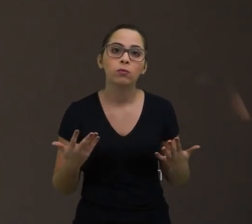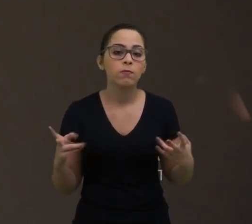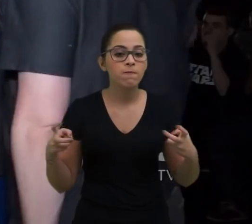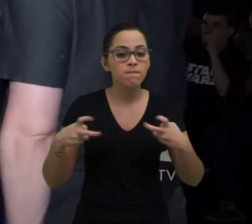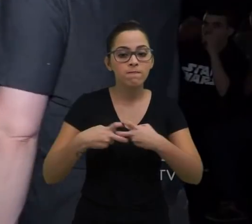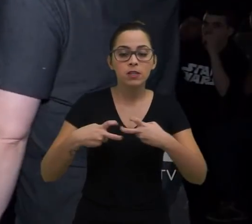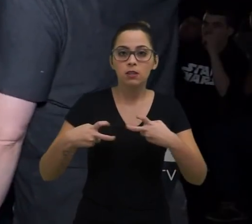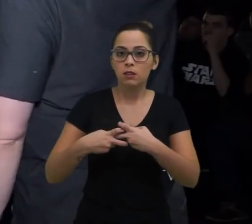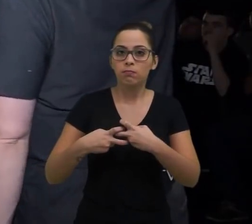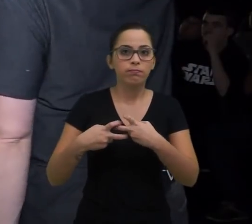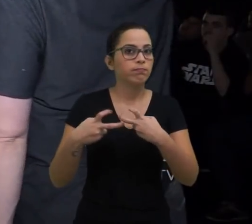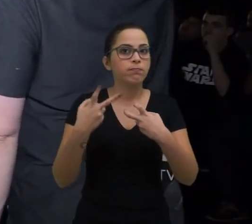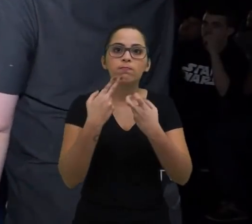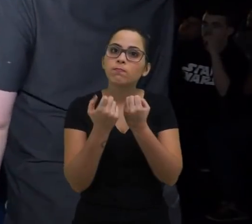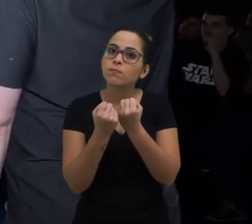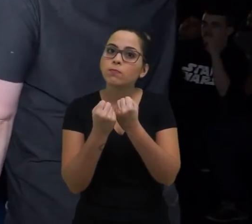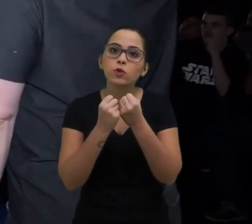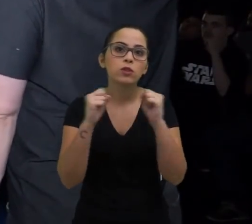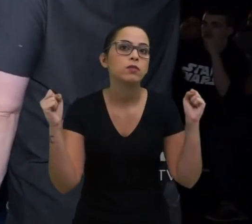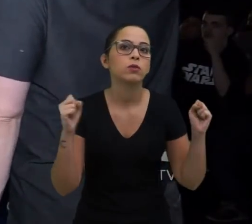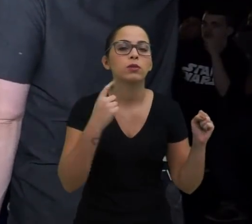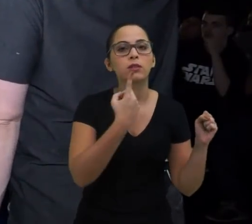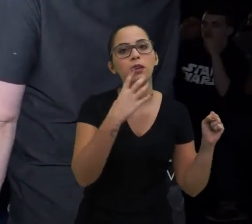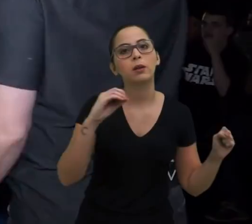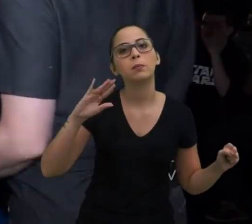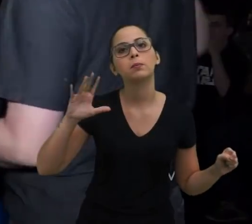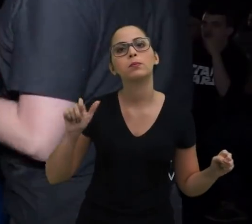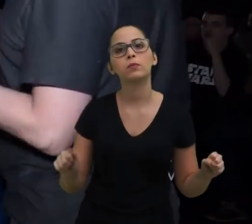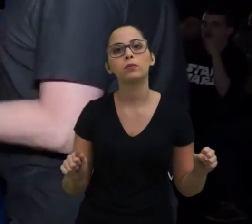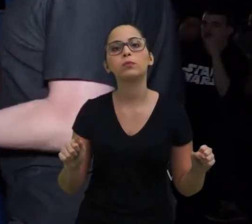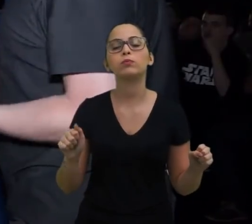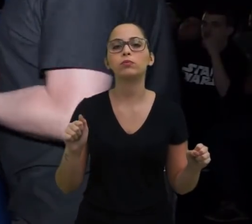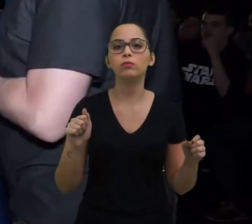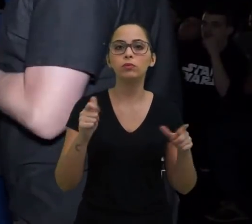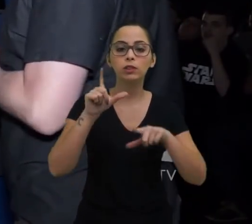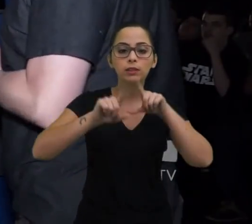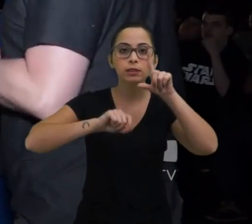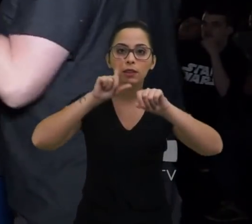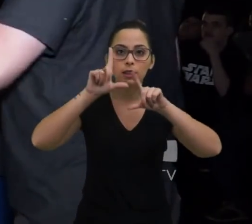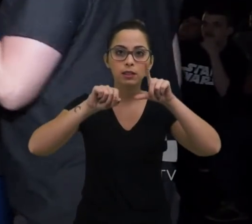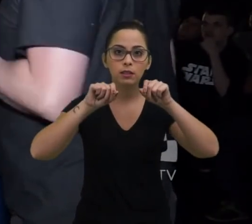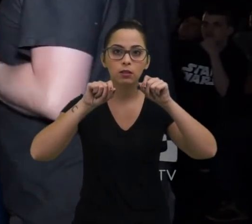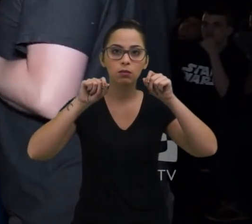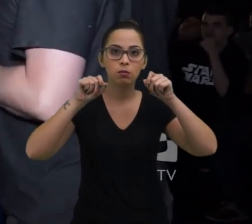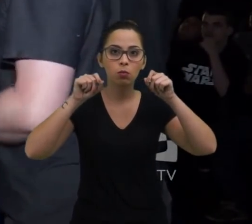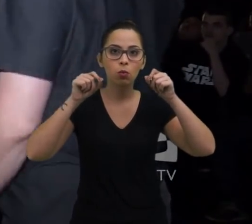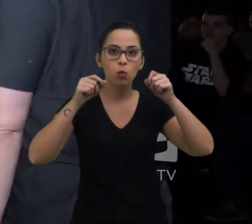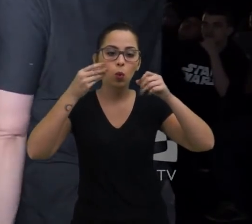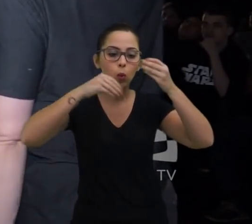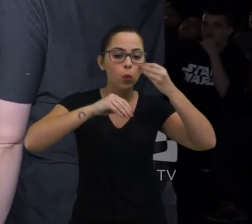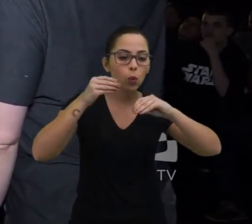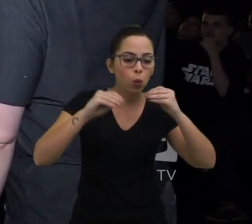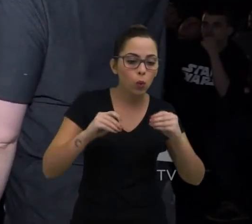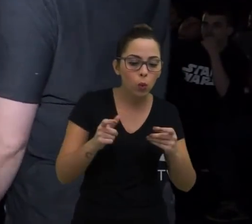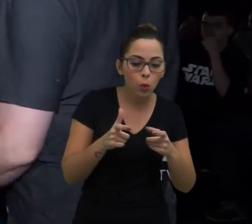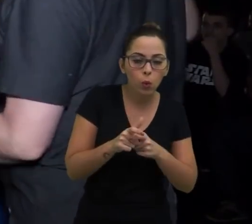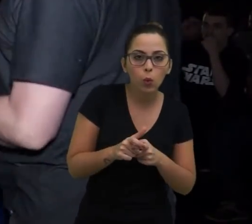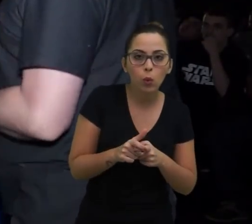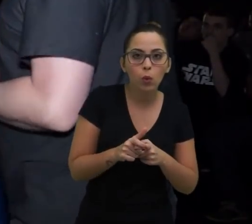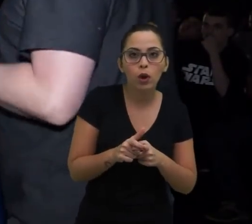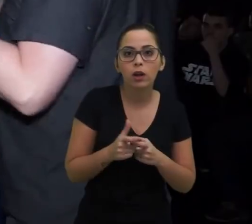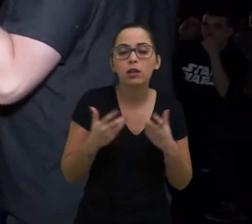energia? O rádio é tranquilo de explicar, aquele enorme brilho em rádio, porque um objeto que brilha